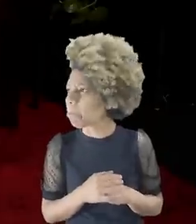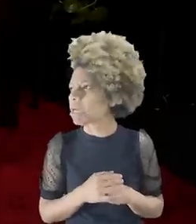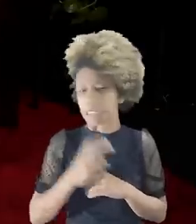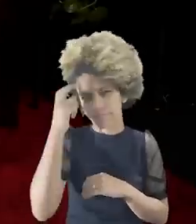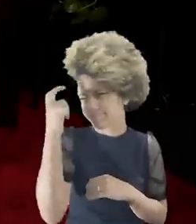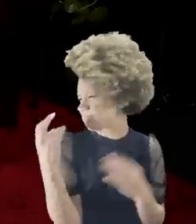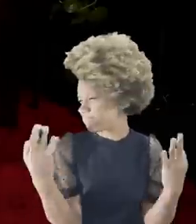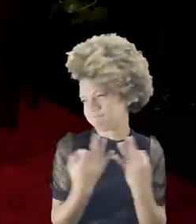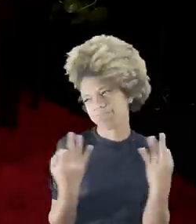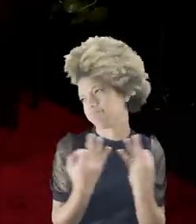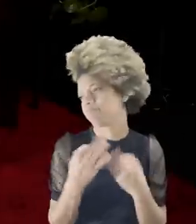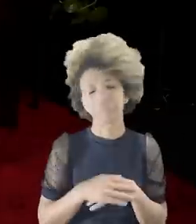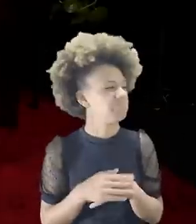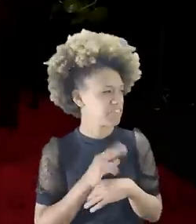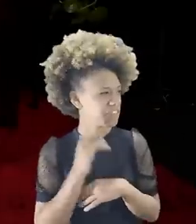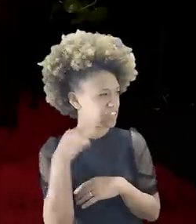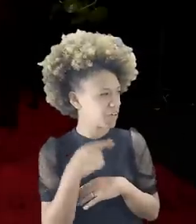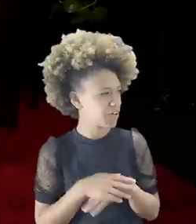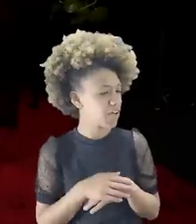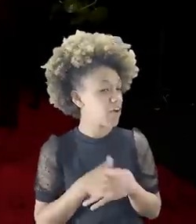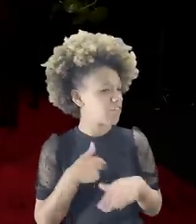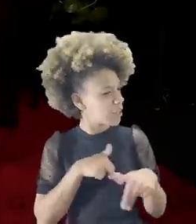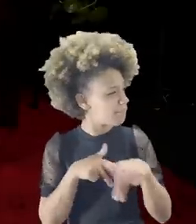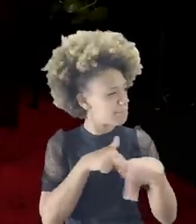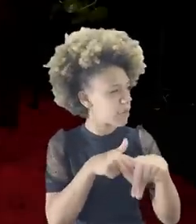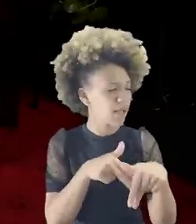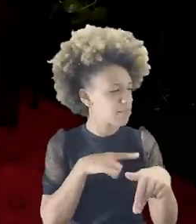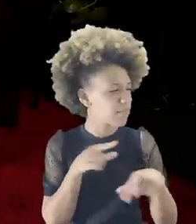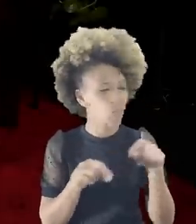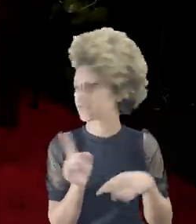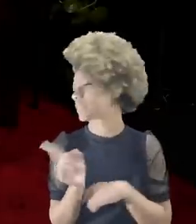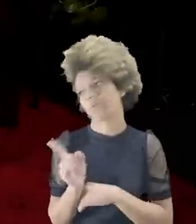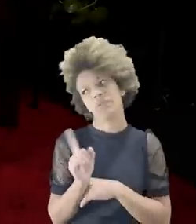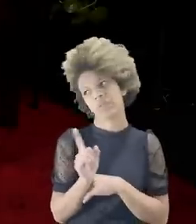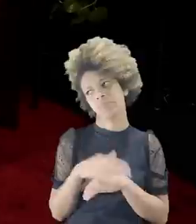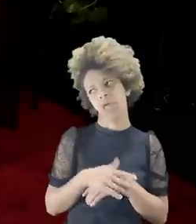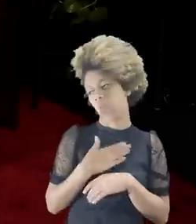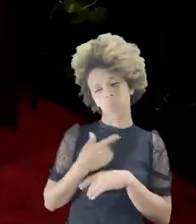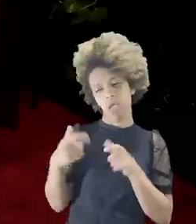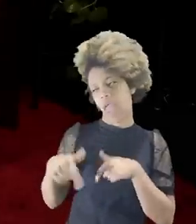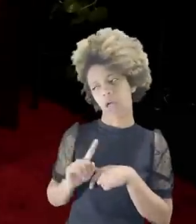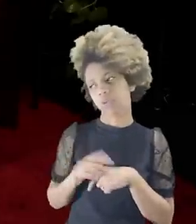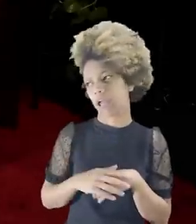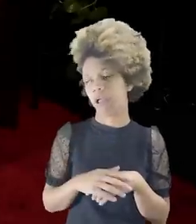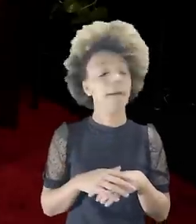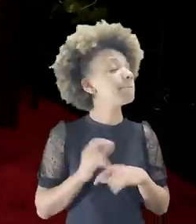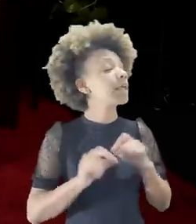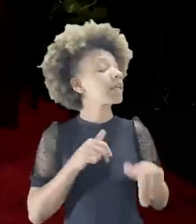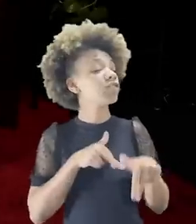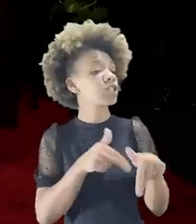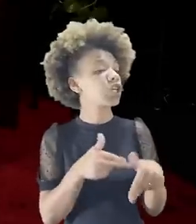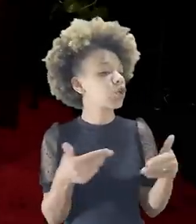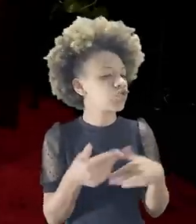a cabeça dele era cara que louco cara você jogou a marcar ele teve alguma coisa assim não era da minha posição não era da sua posição o que que